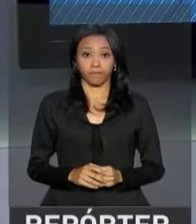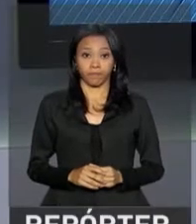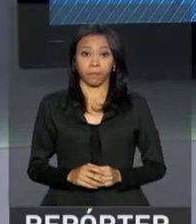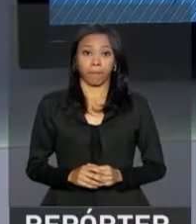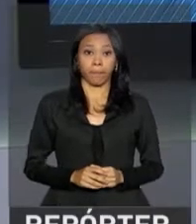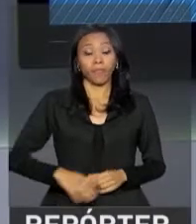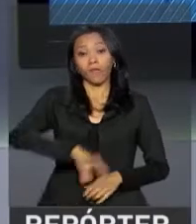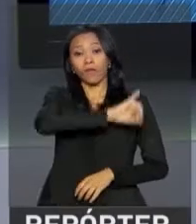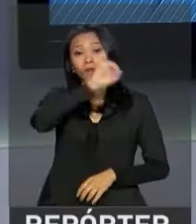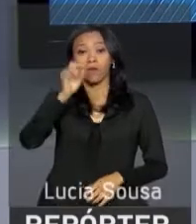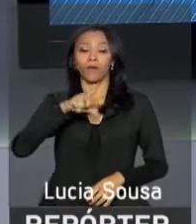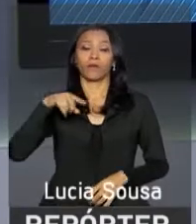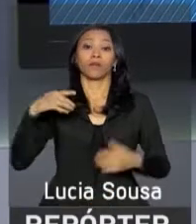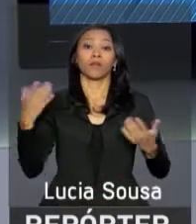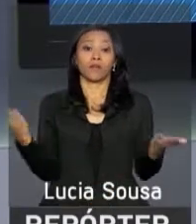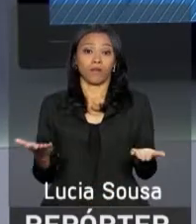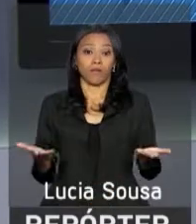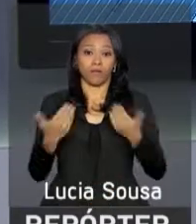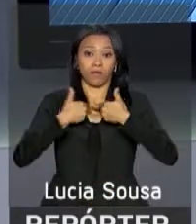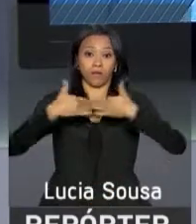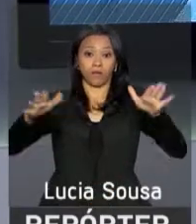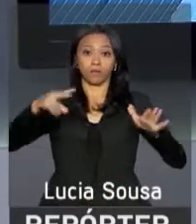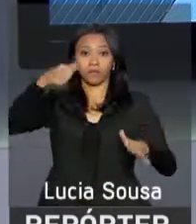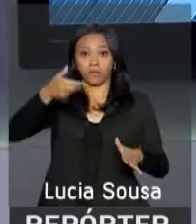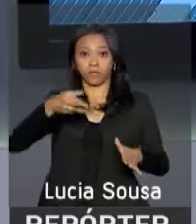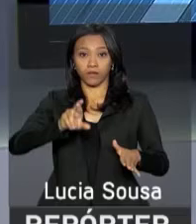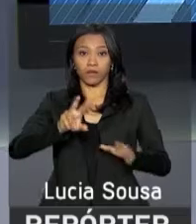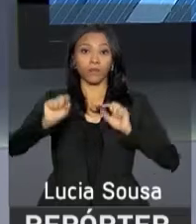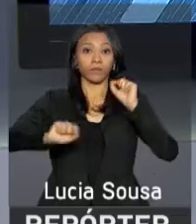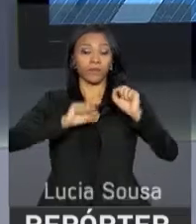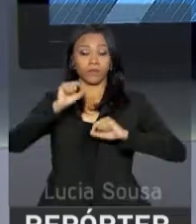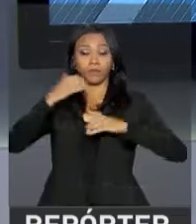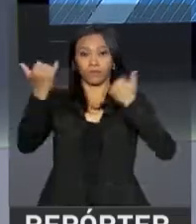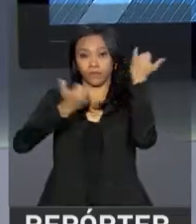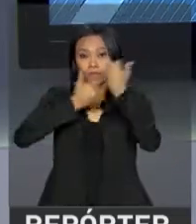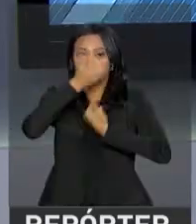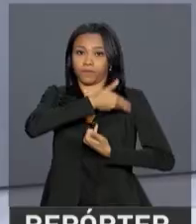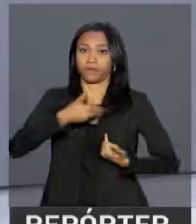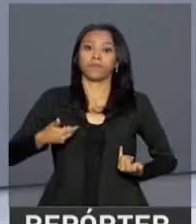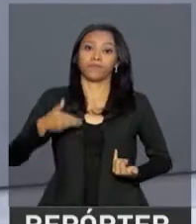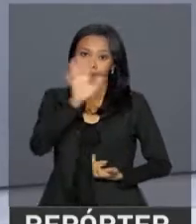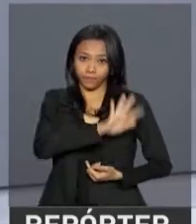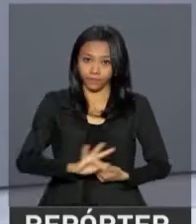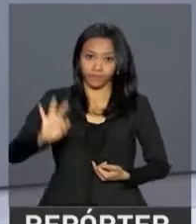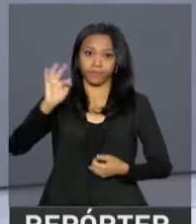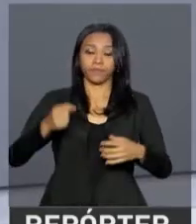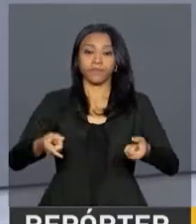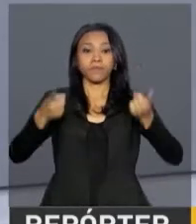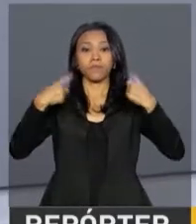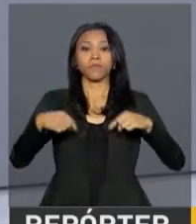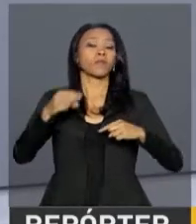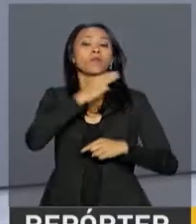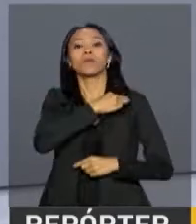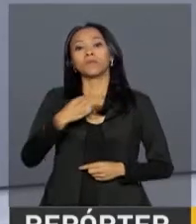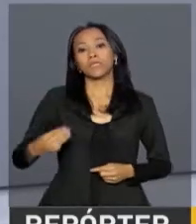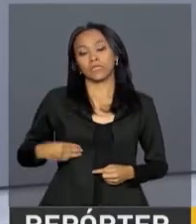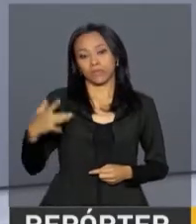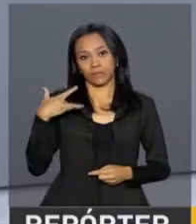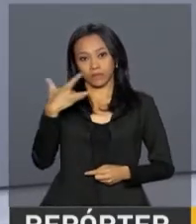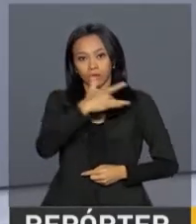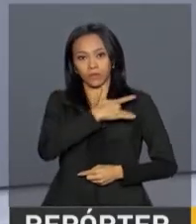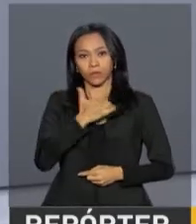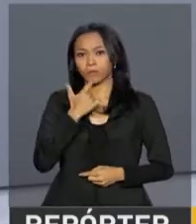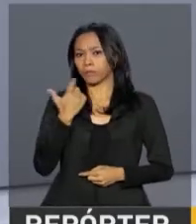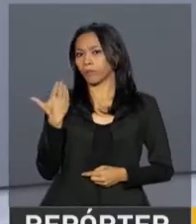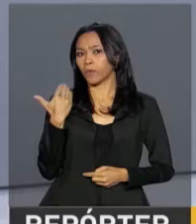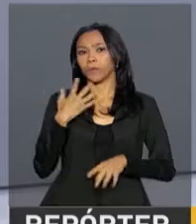olá começa agora mais um repórter nbr com as notícias do governo federal o ministro da saúde ricardo barros anunciou